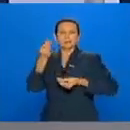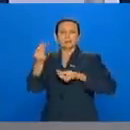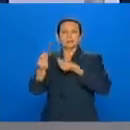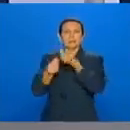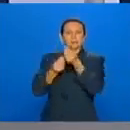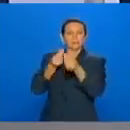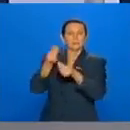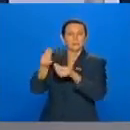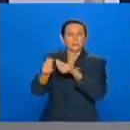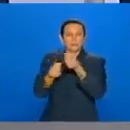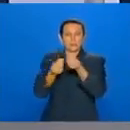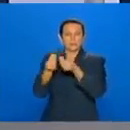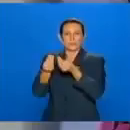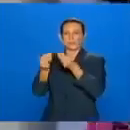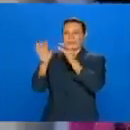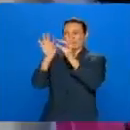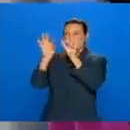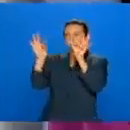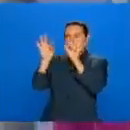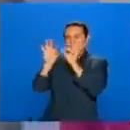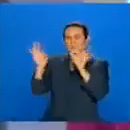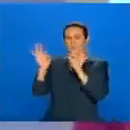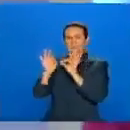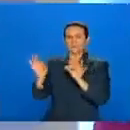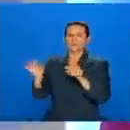sua estrutura.